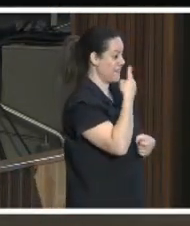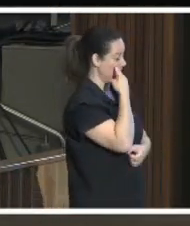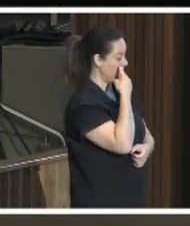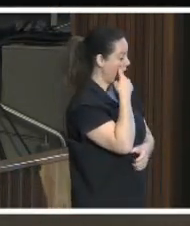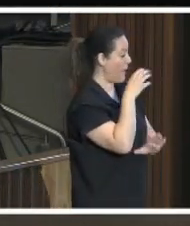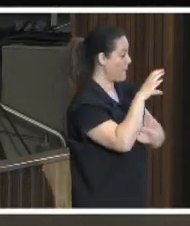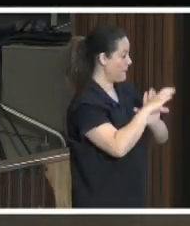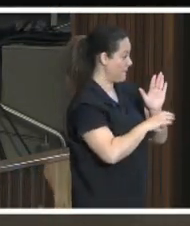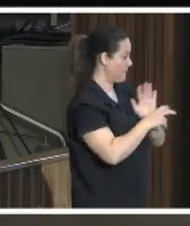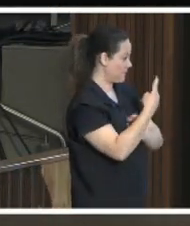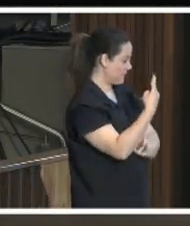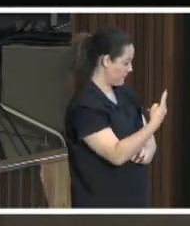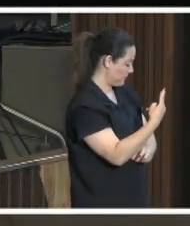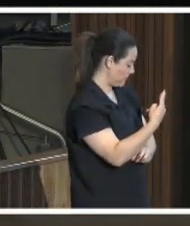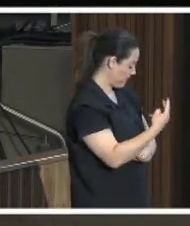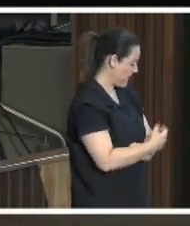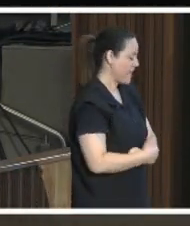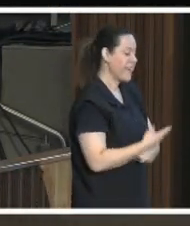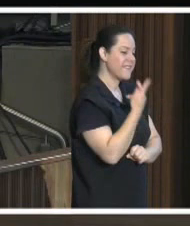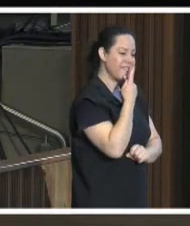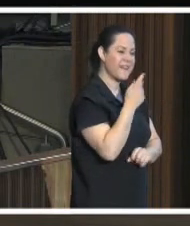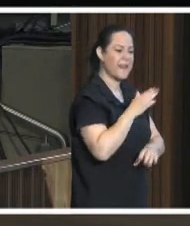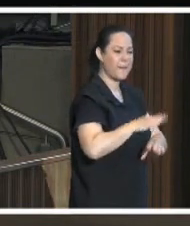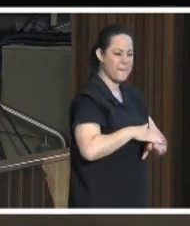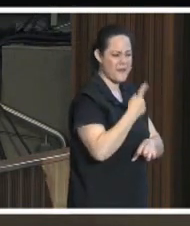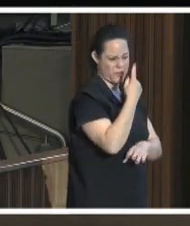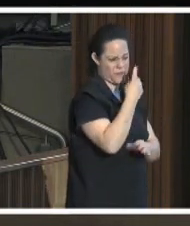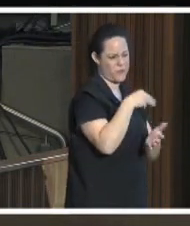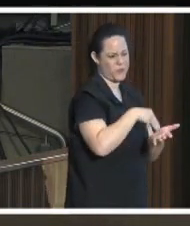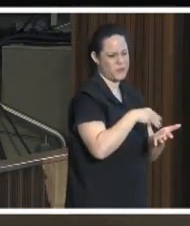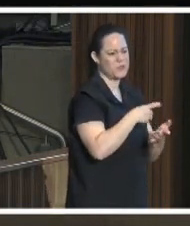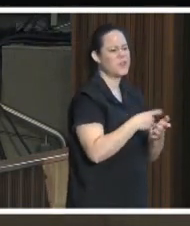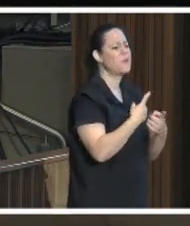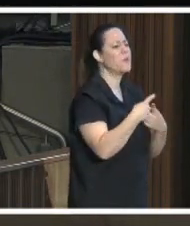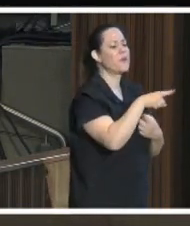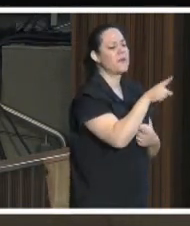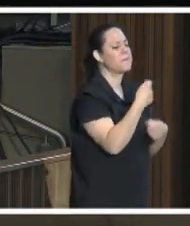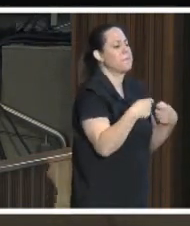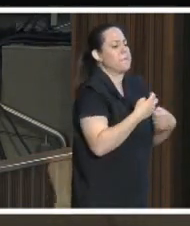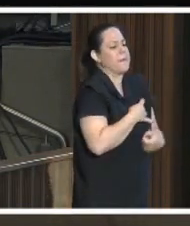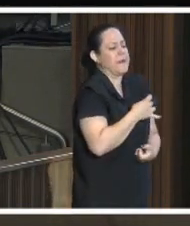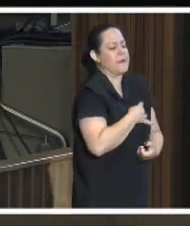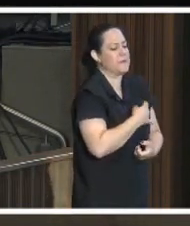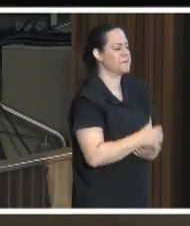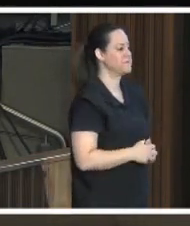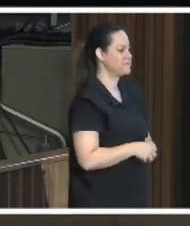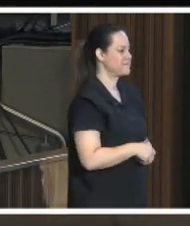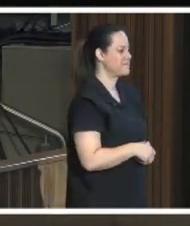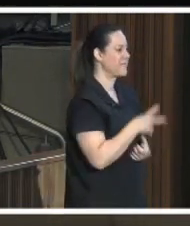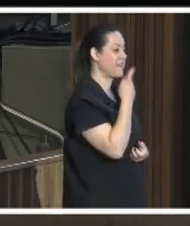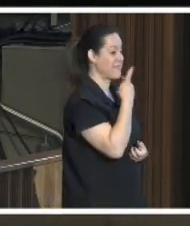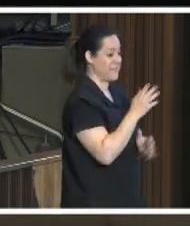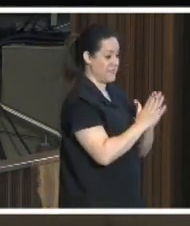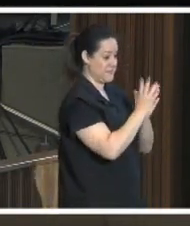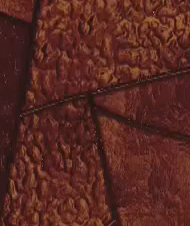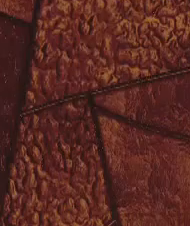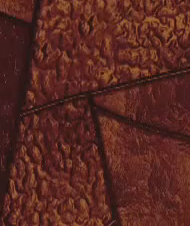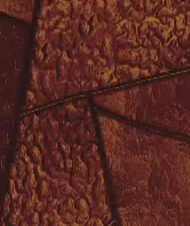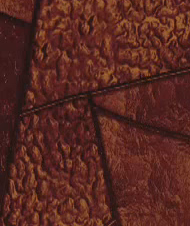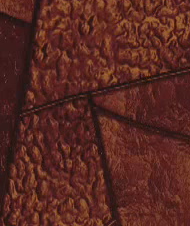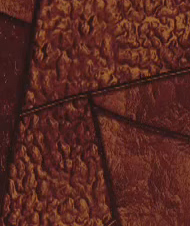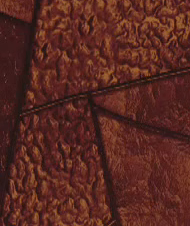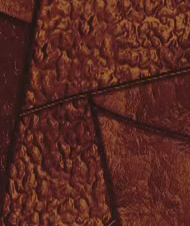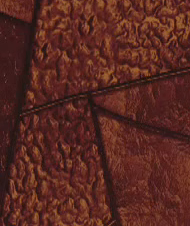capítulo 2, mais uma razão porque você não precisa temer. Diz assim a Bíblia, naqueles